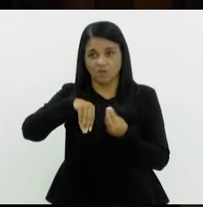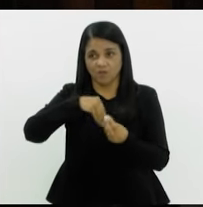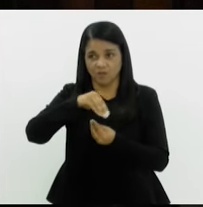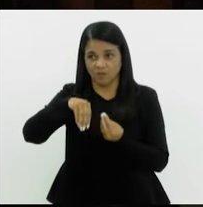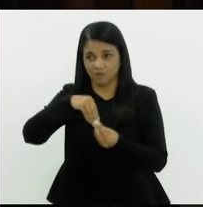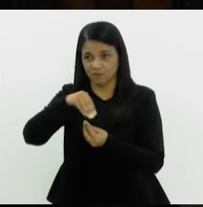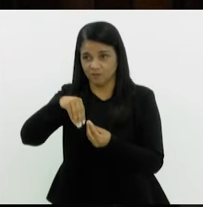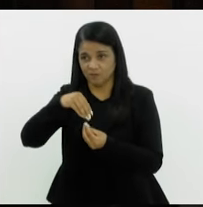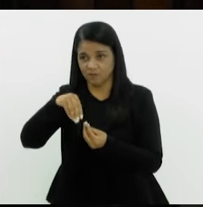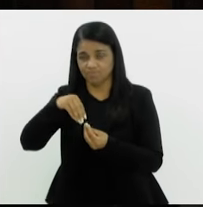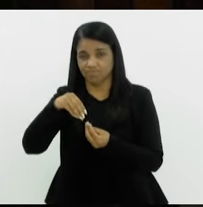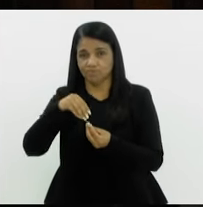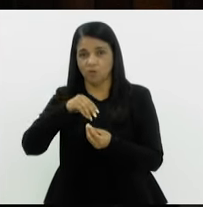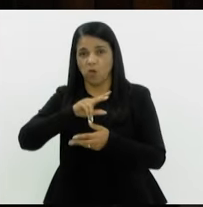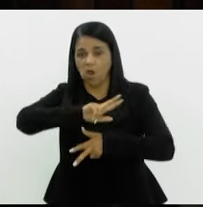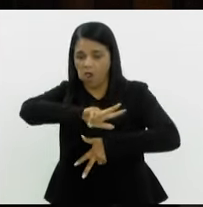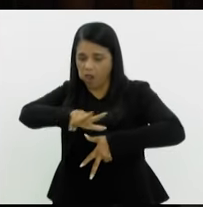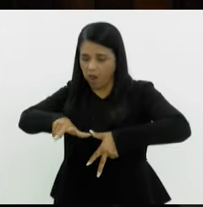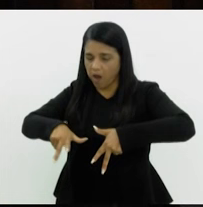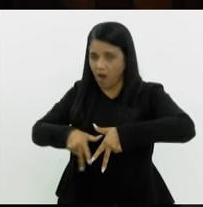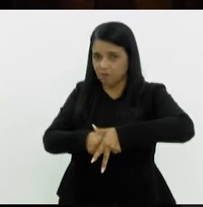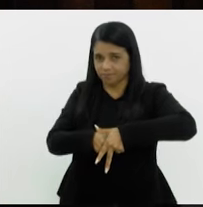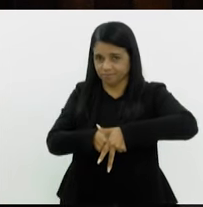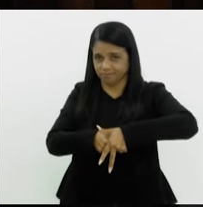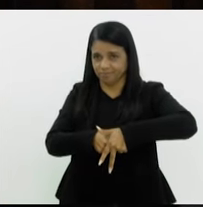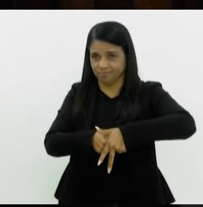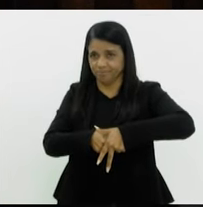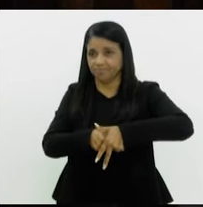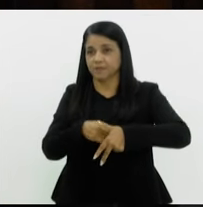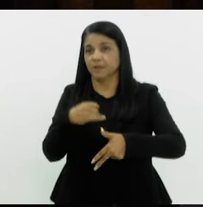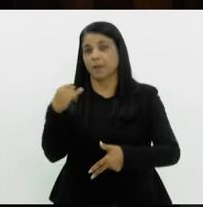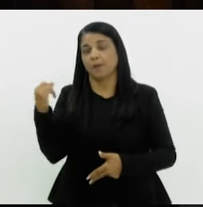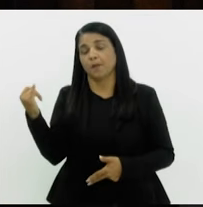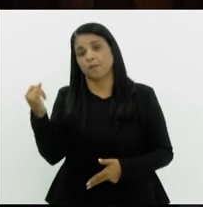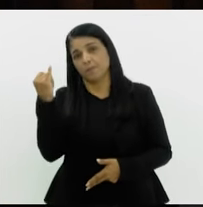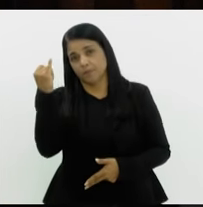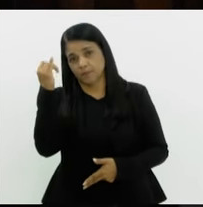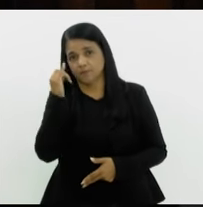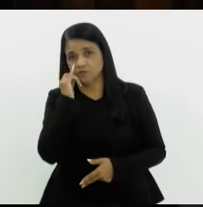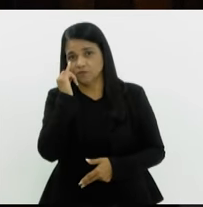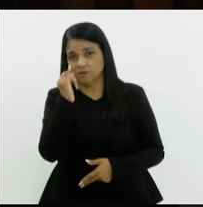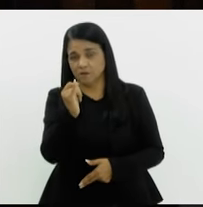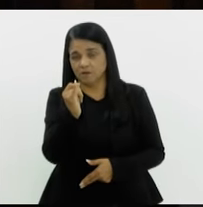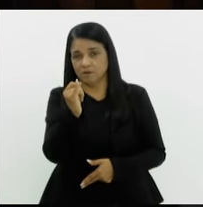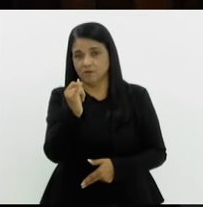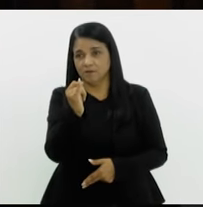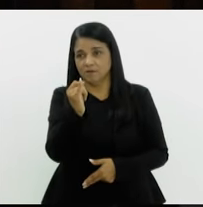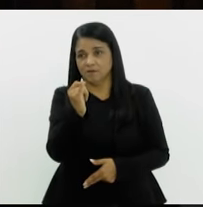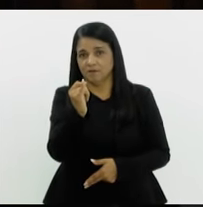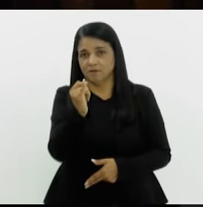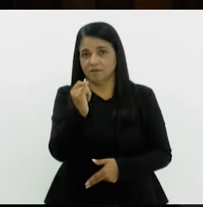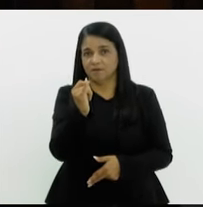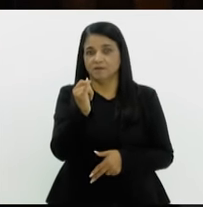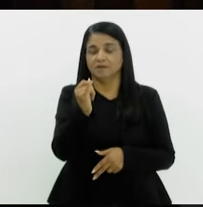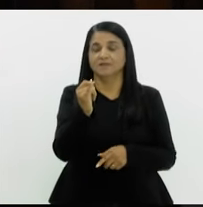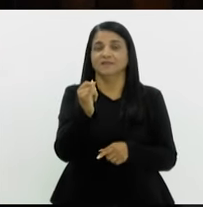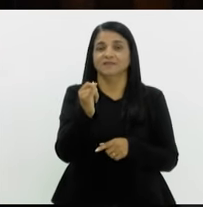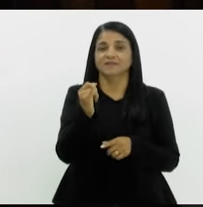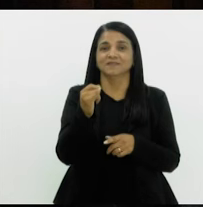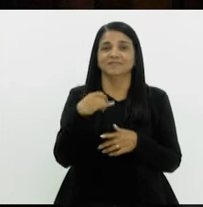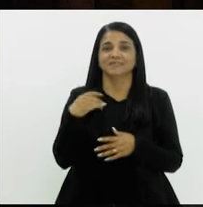com corrupção. É importante que se diga, e tem saído na imprensa sobre